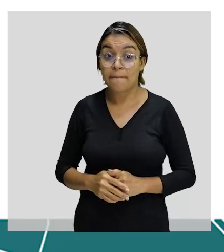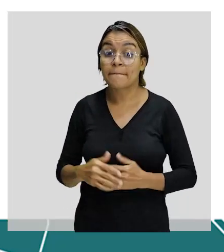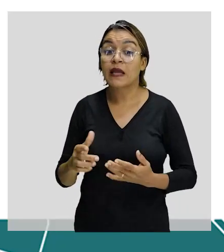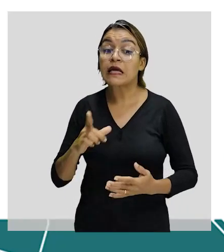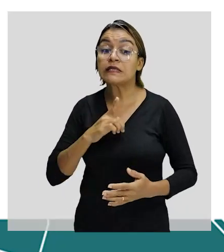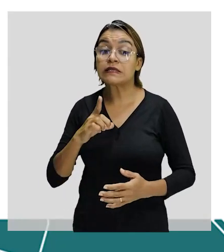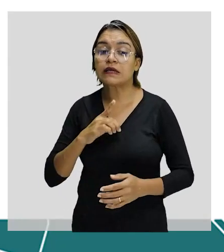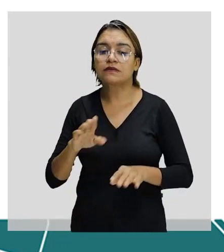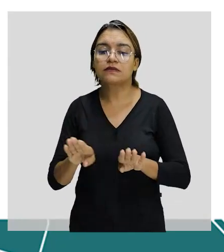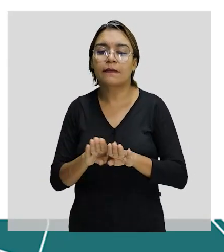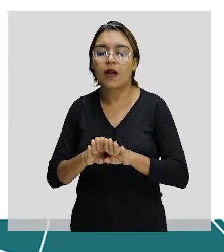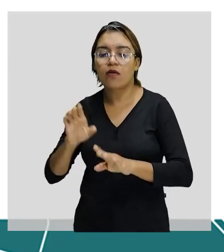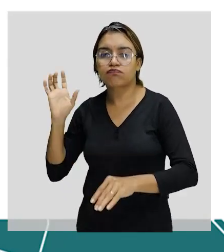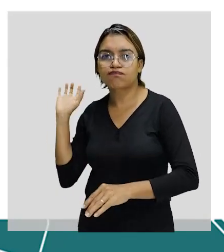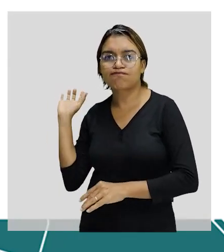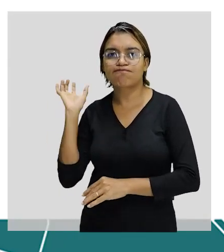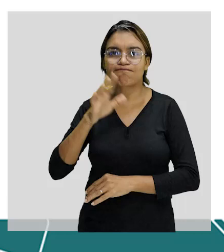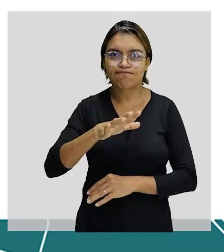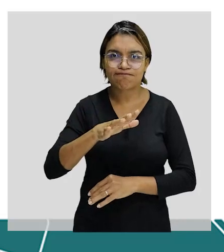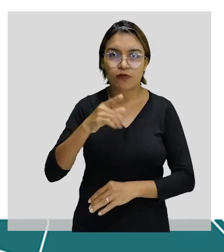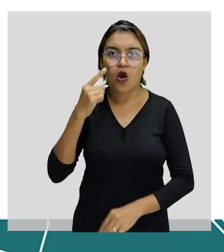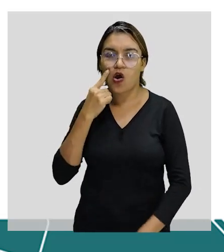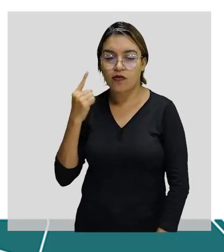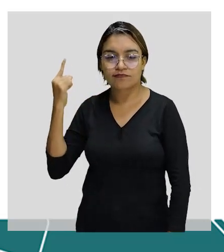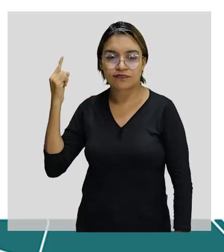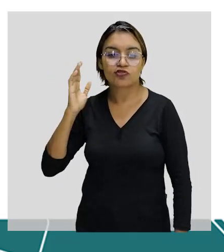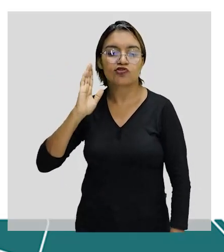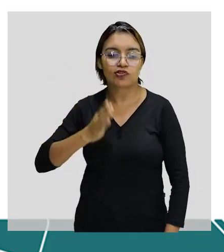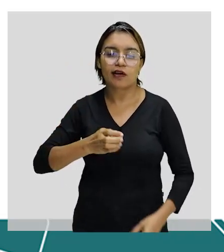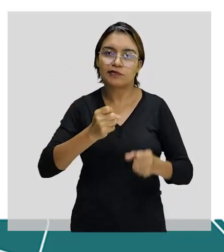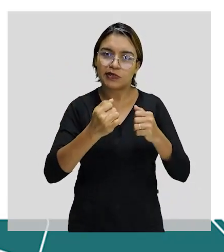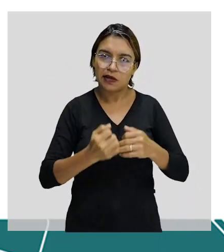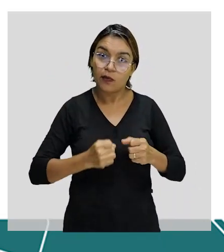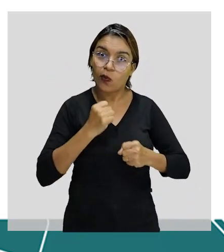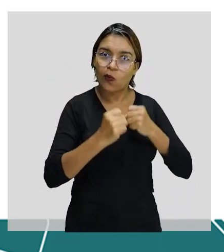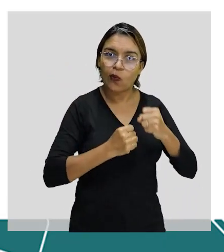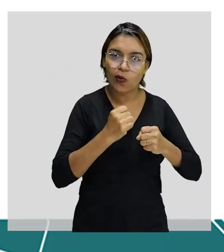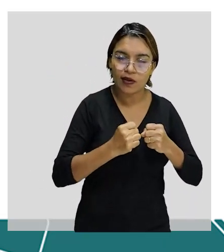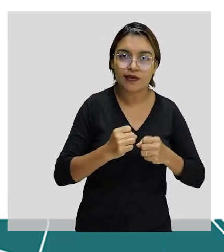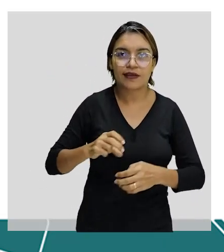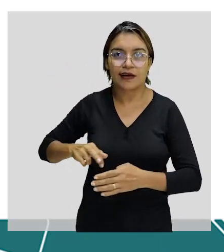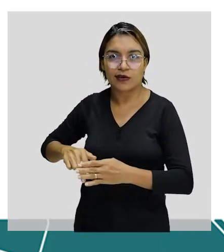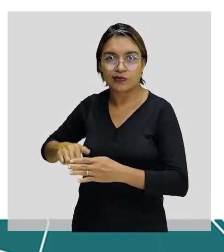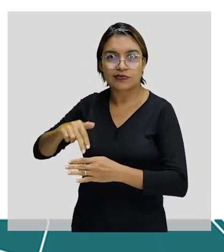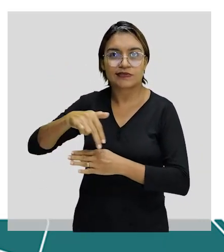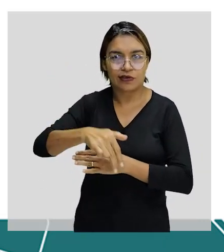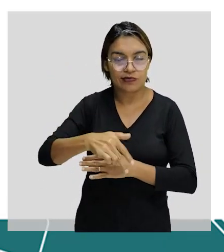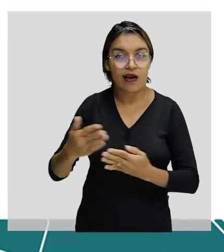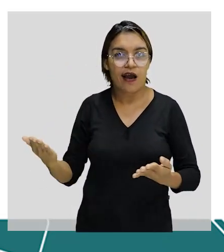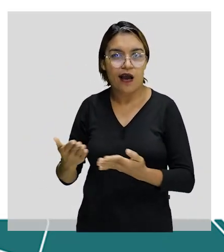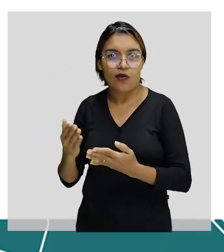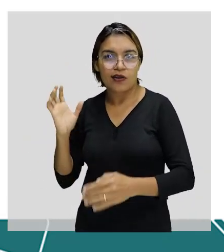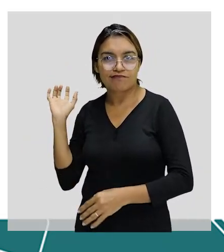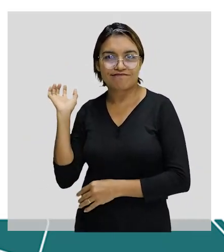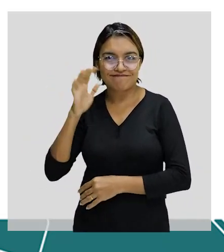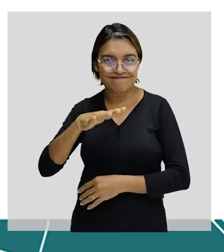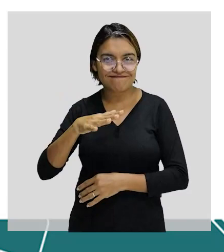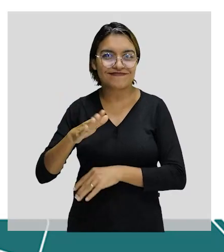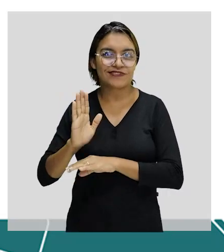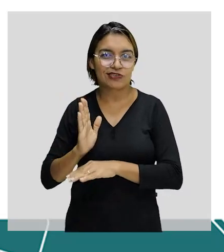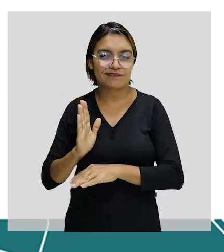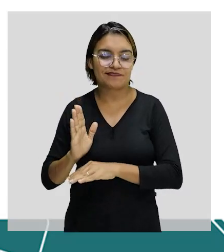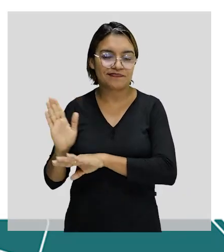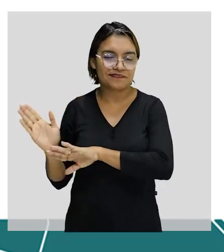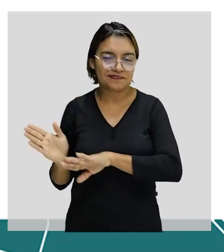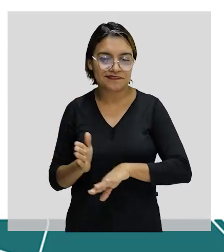Arremesso de peso. Vamos agora, já falamos das corridas e dos saltos. Vamos entrar agora nos arremessos. O